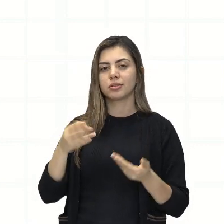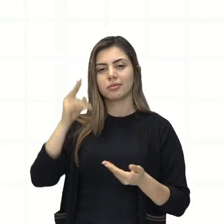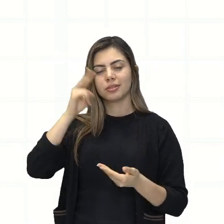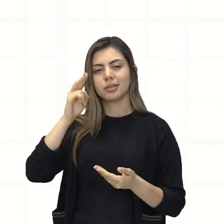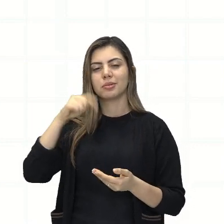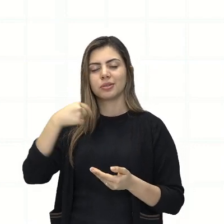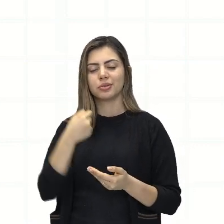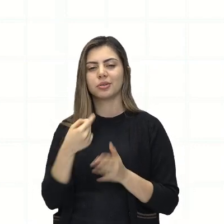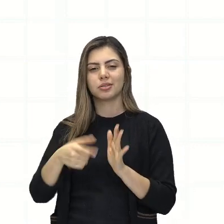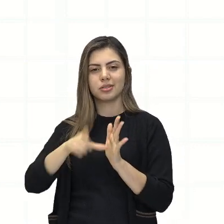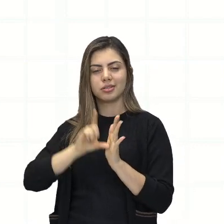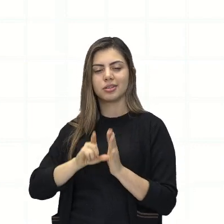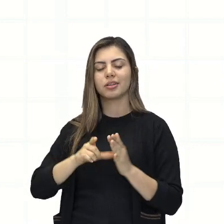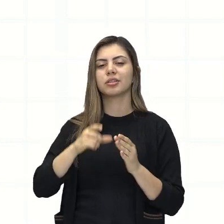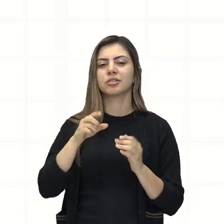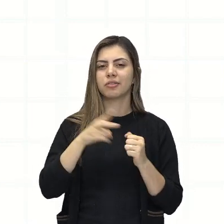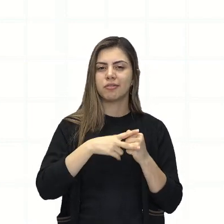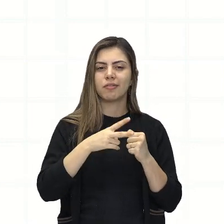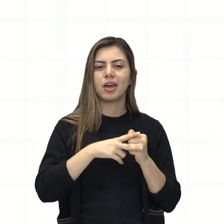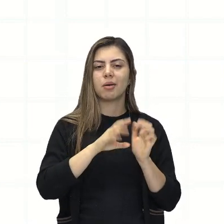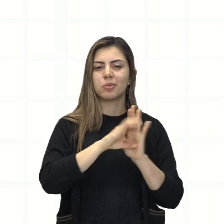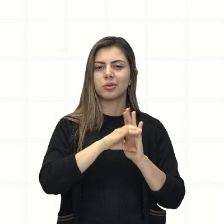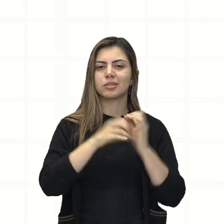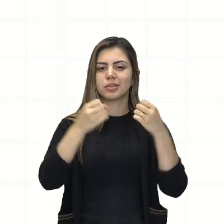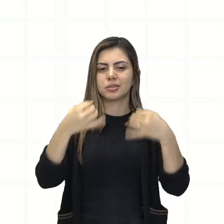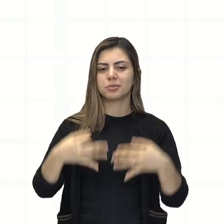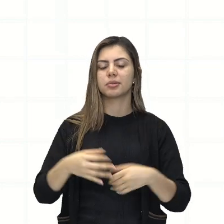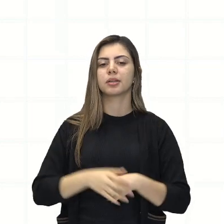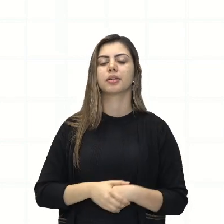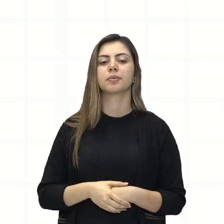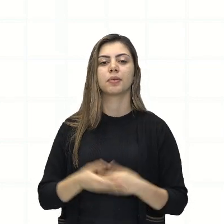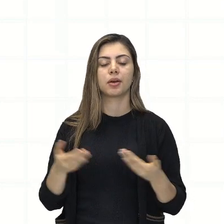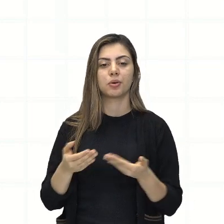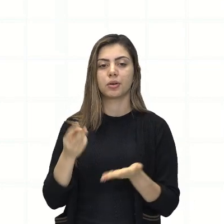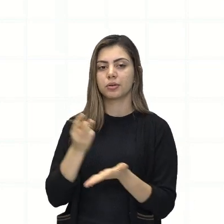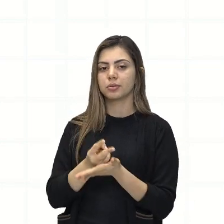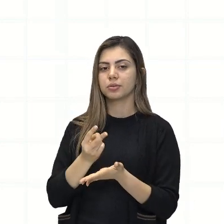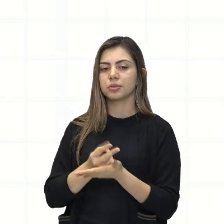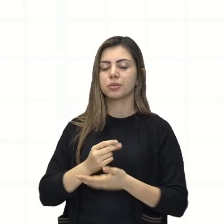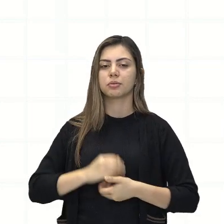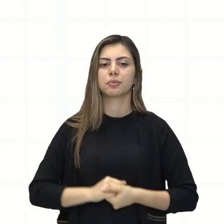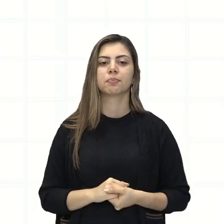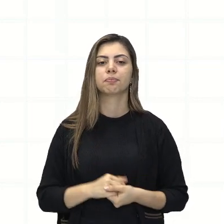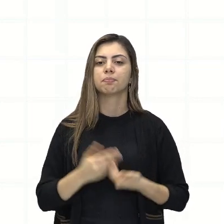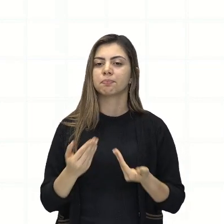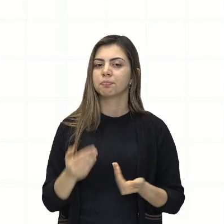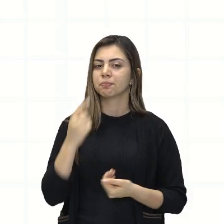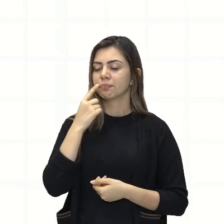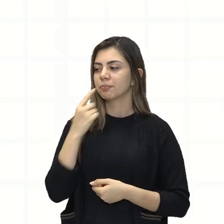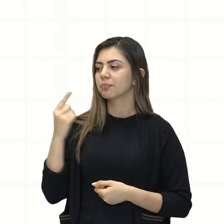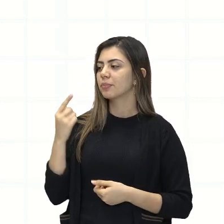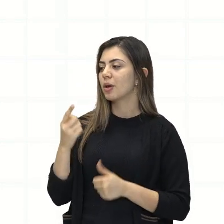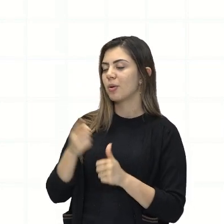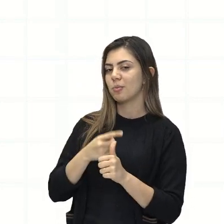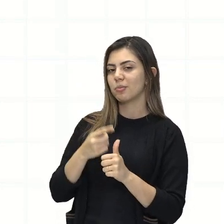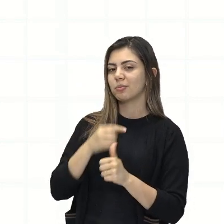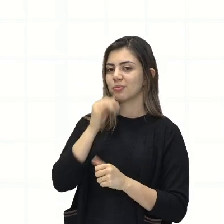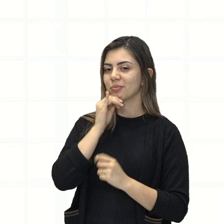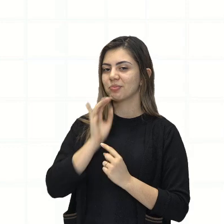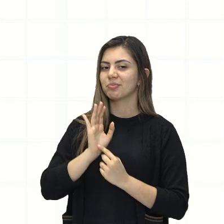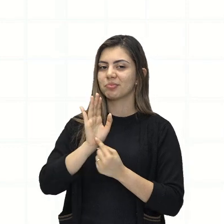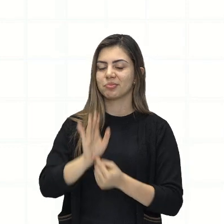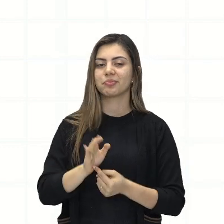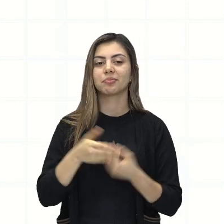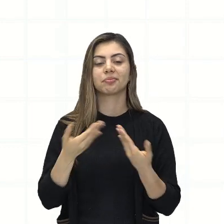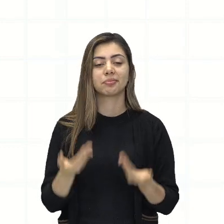conceituação anterior do verbo. Prossigamos, vamos aqui ver o primeiro exemplo e a